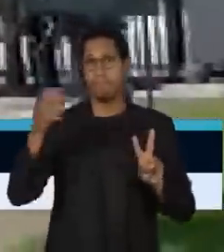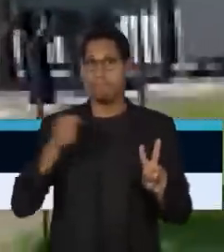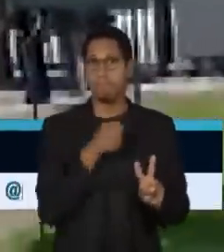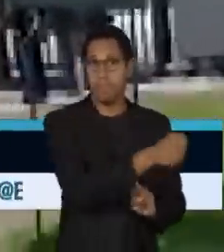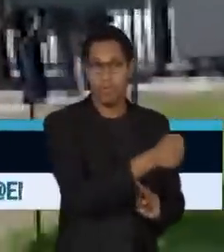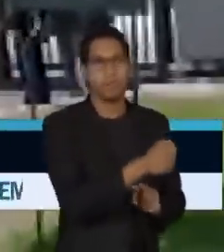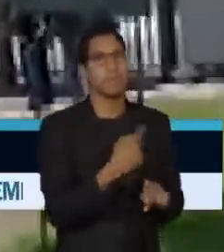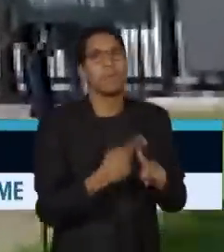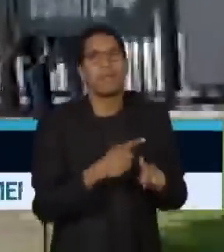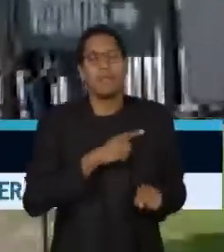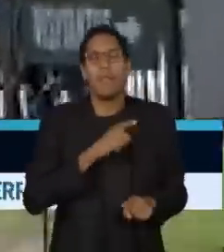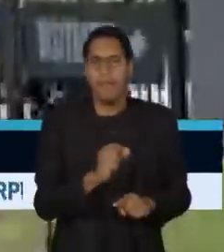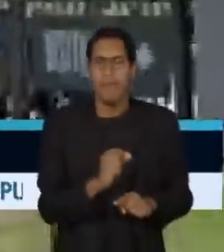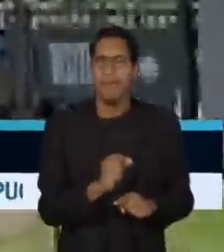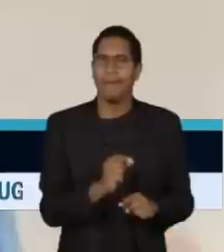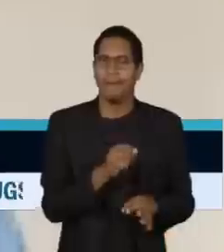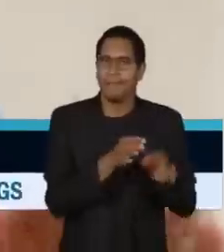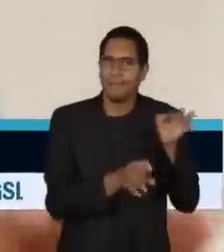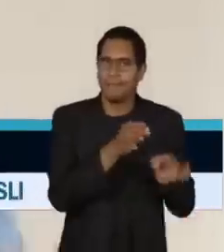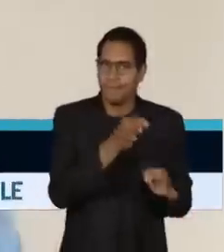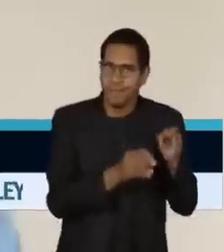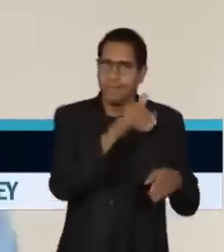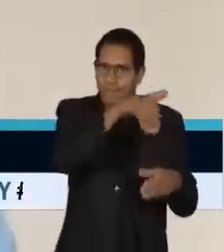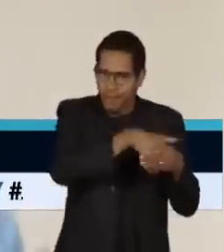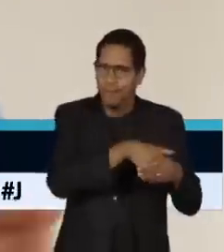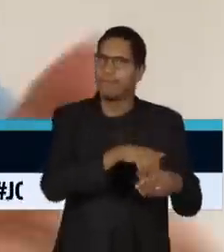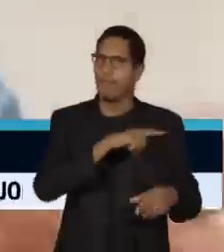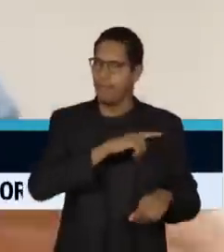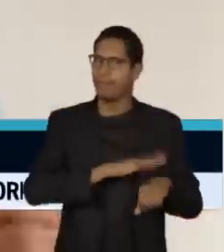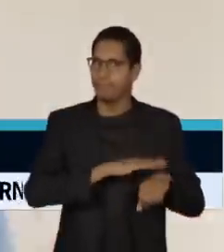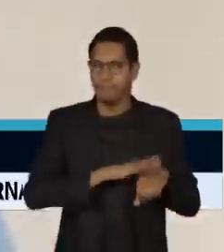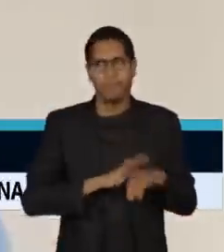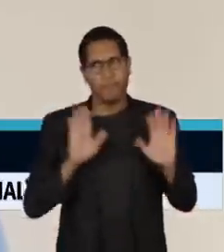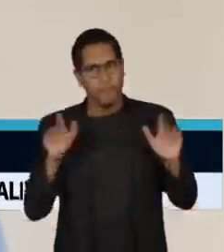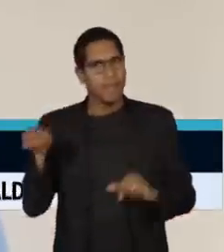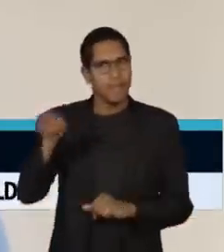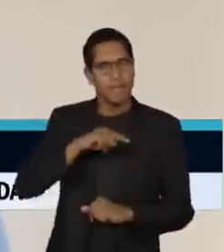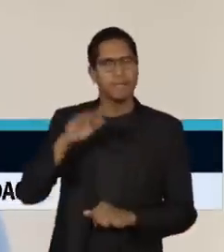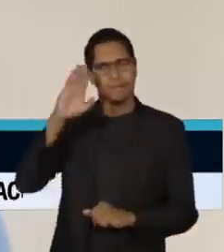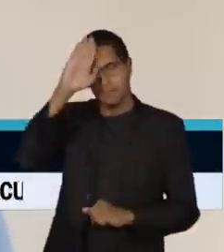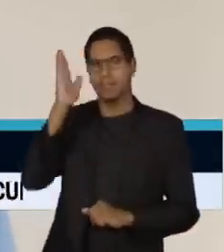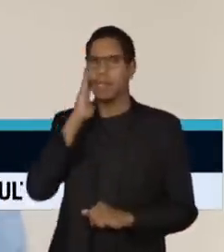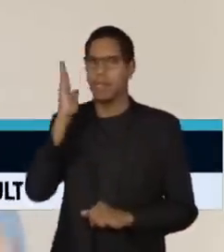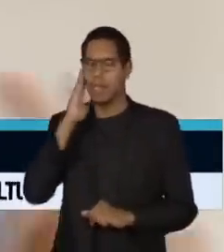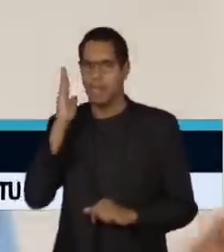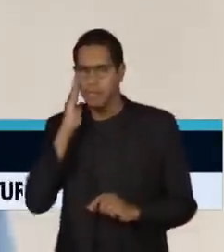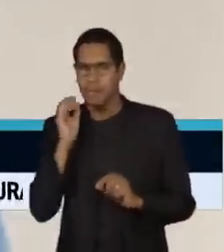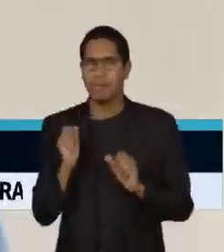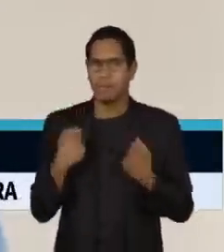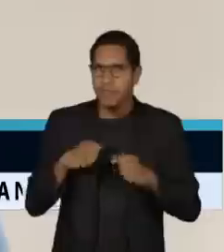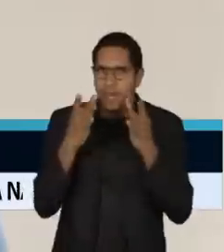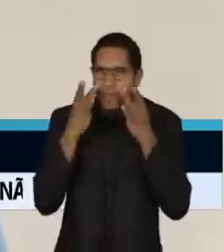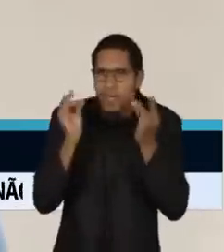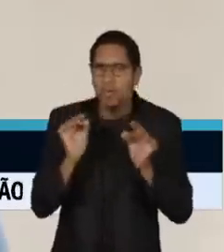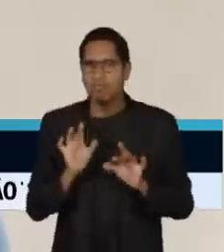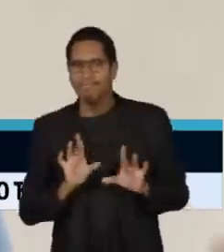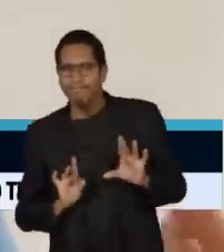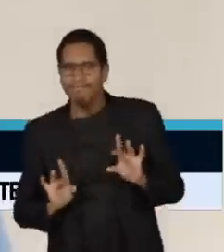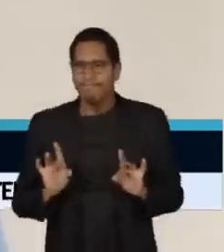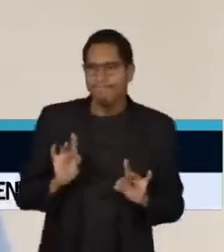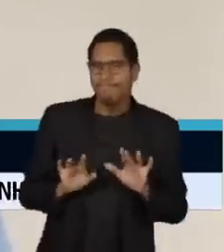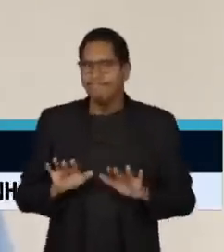a gente tem uma justiça que funciona, um STF, ele sabe que ele não pode pisar fora da linha dessa maneira. O que resta para ele,